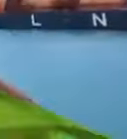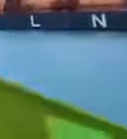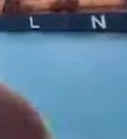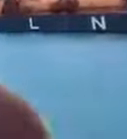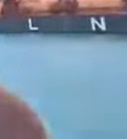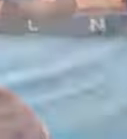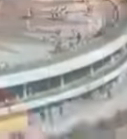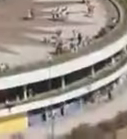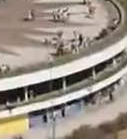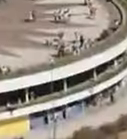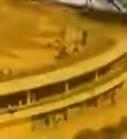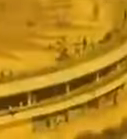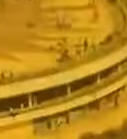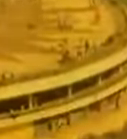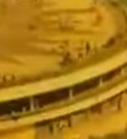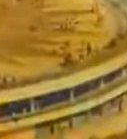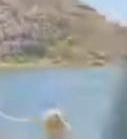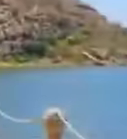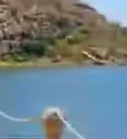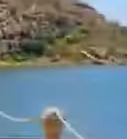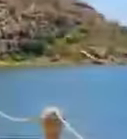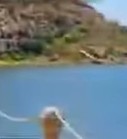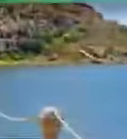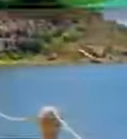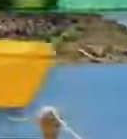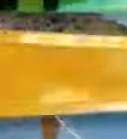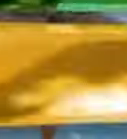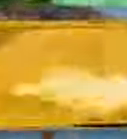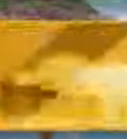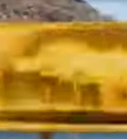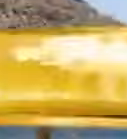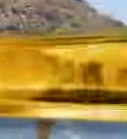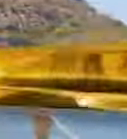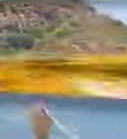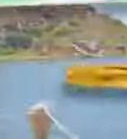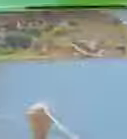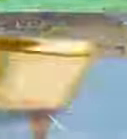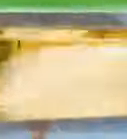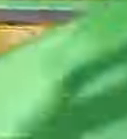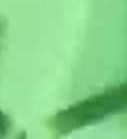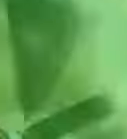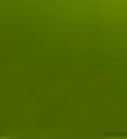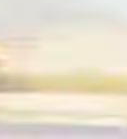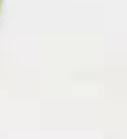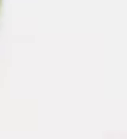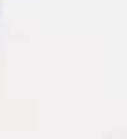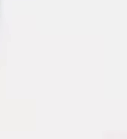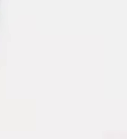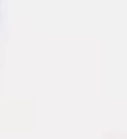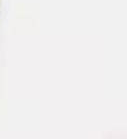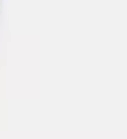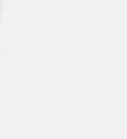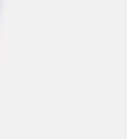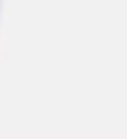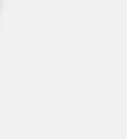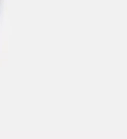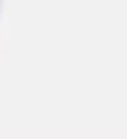quer mudar pra você se ver melhor. Aqui na TV Assembleia.